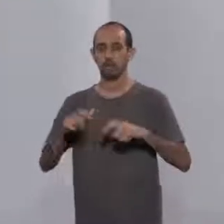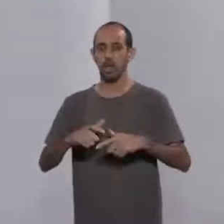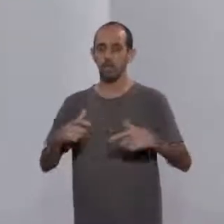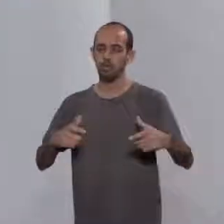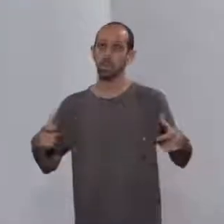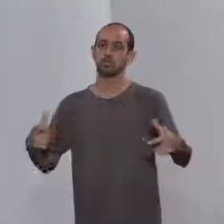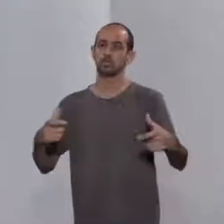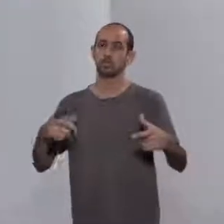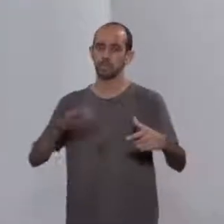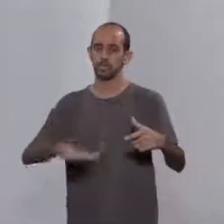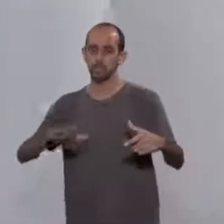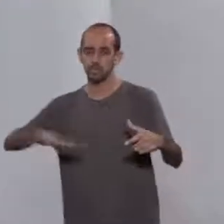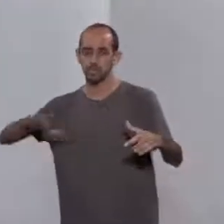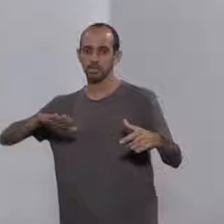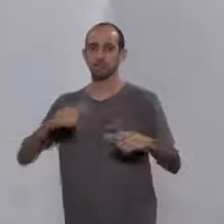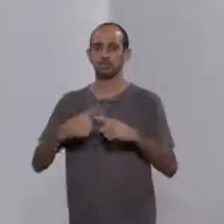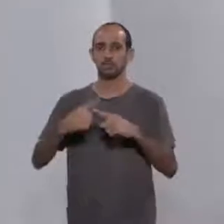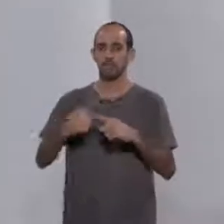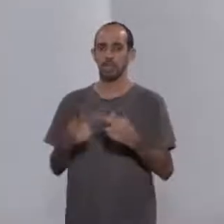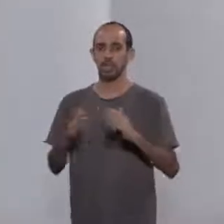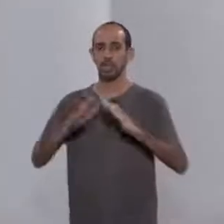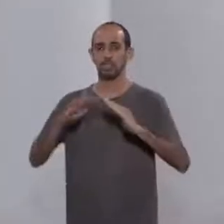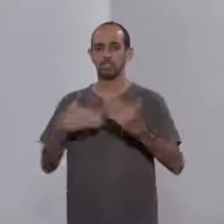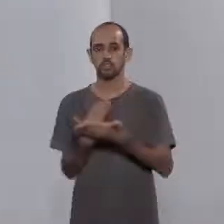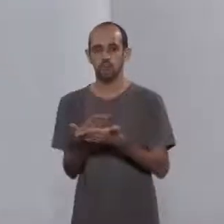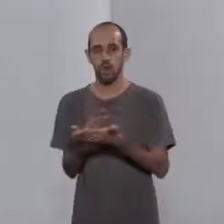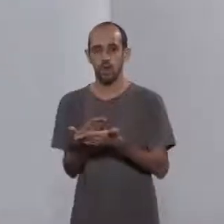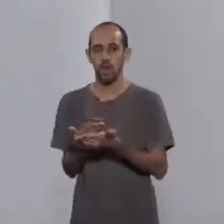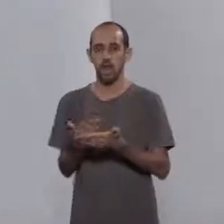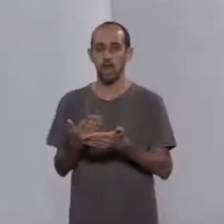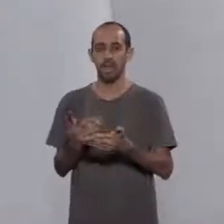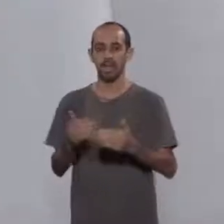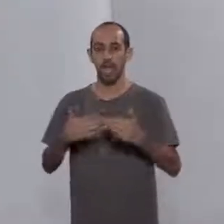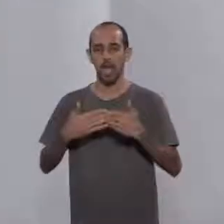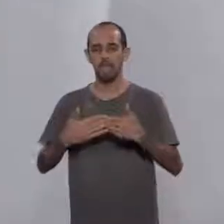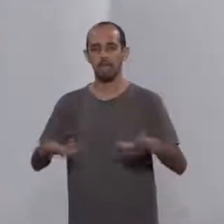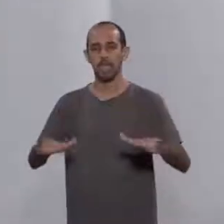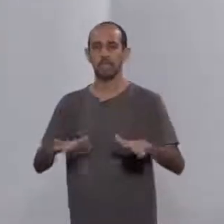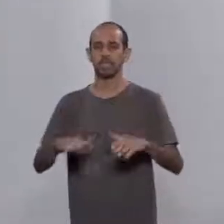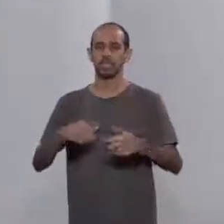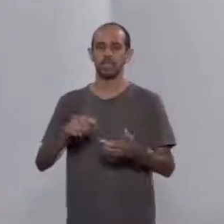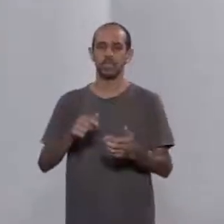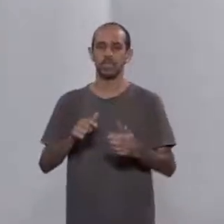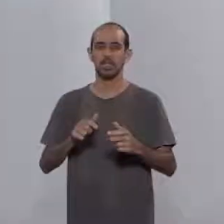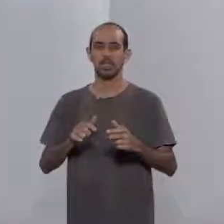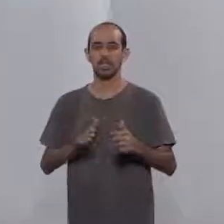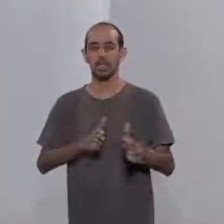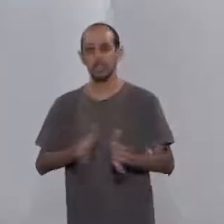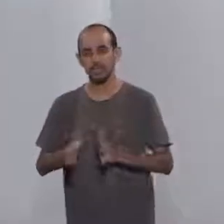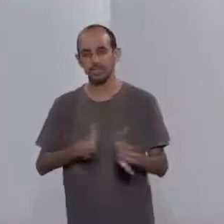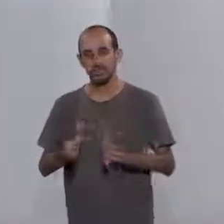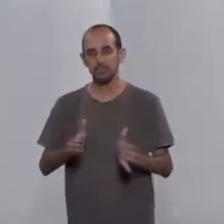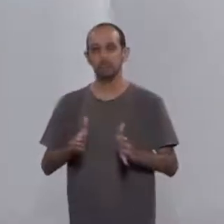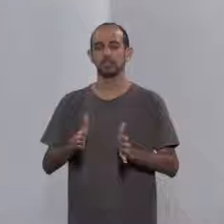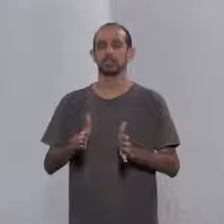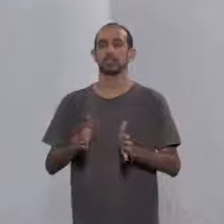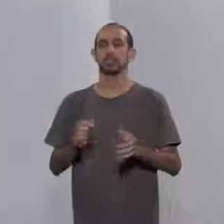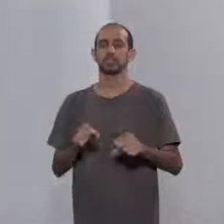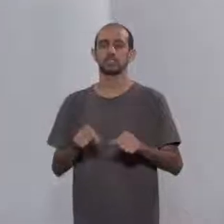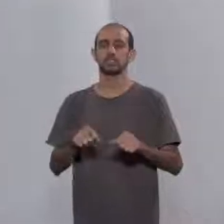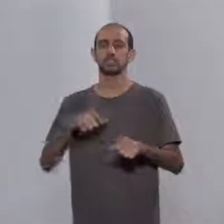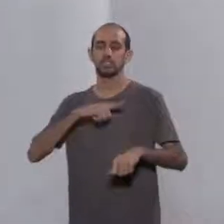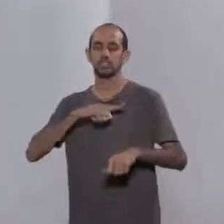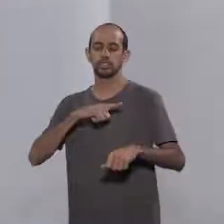mais a escola se abriu para a diversidade e assim a gente foi fazendo todo um trabalho também de